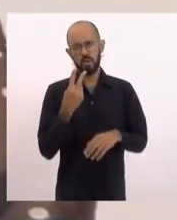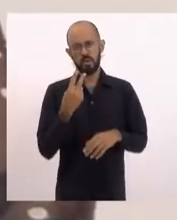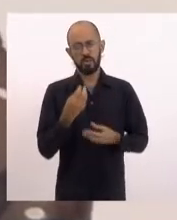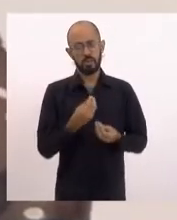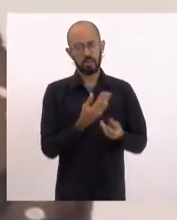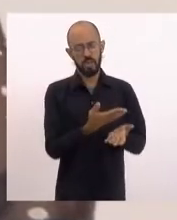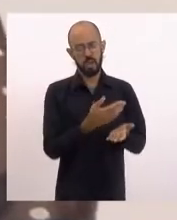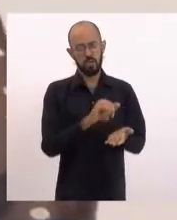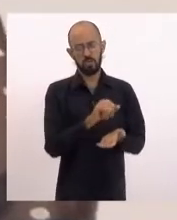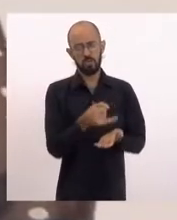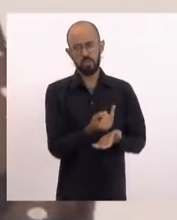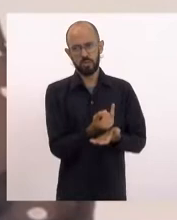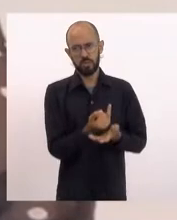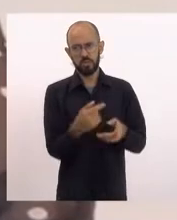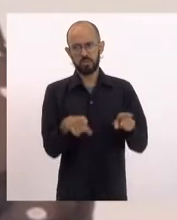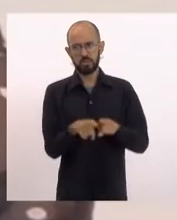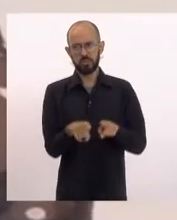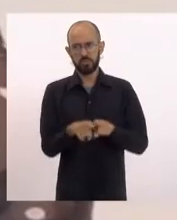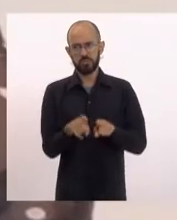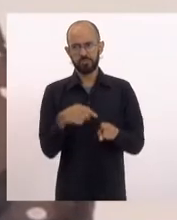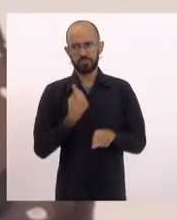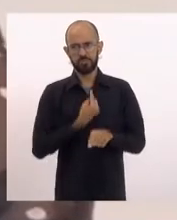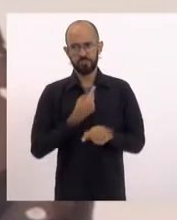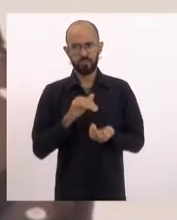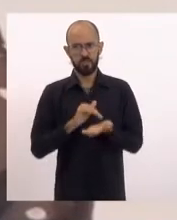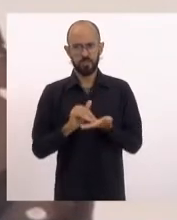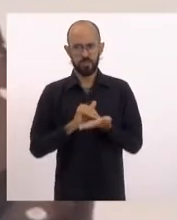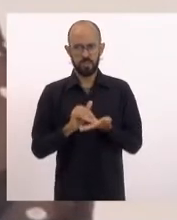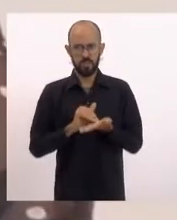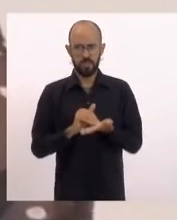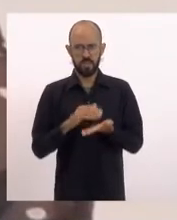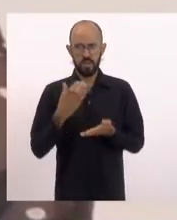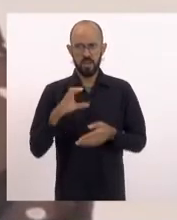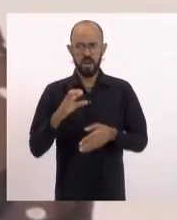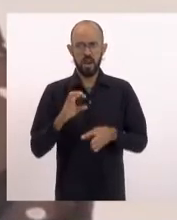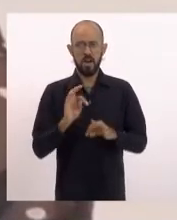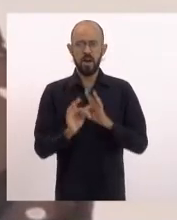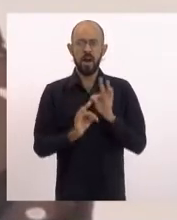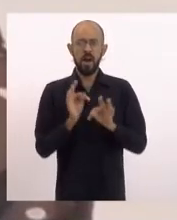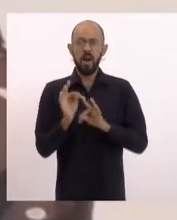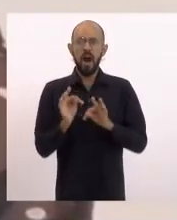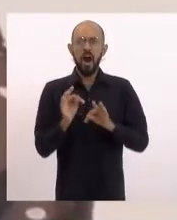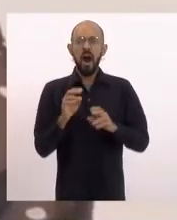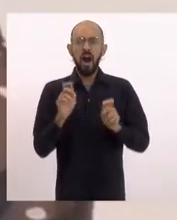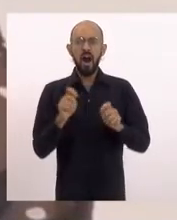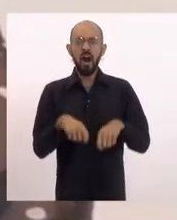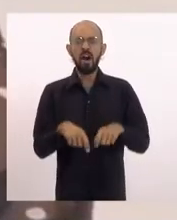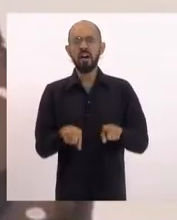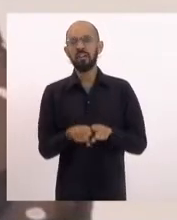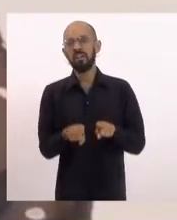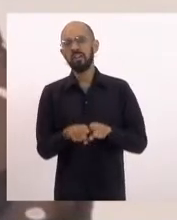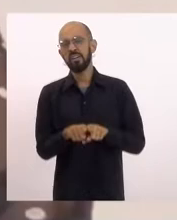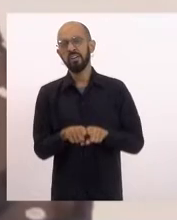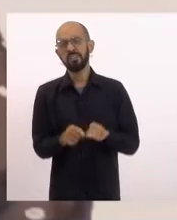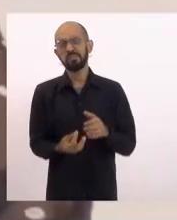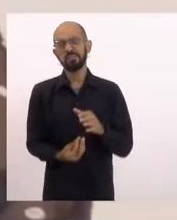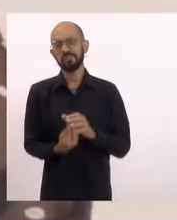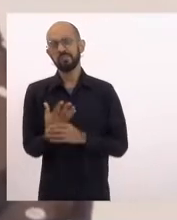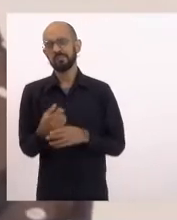até a nossa Secretaria de Ciência e Tecnologia, que pode estar aí abrindo convênios